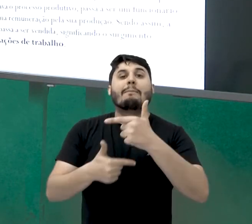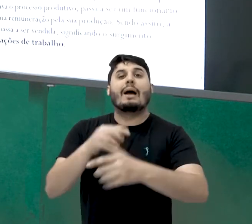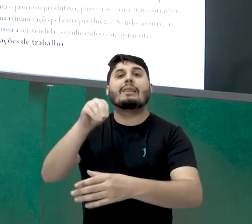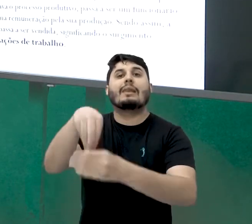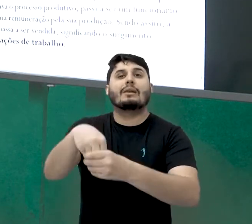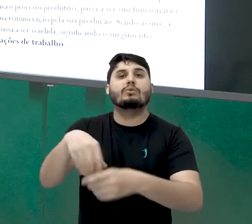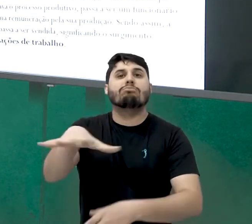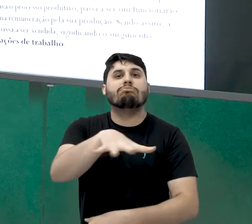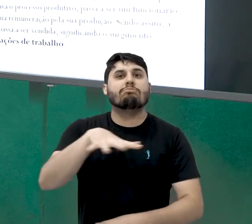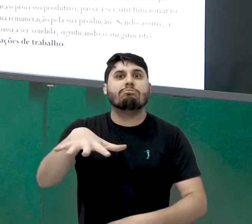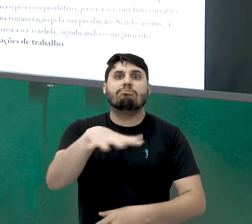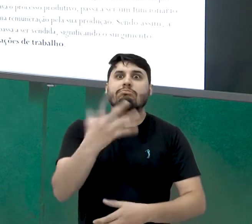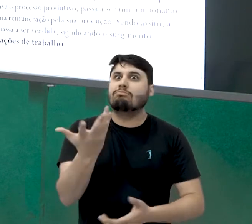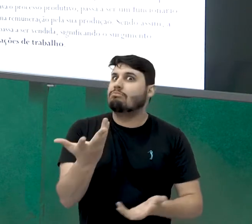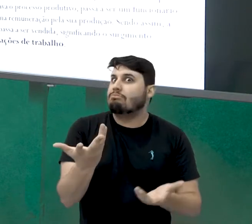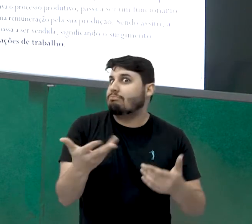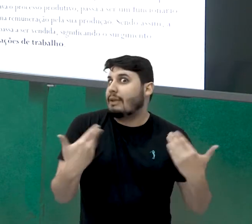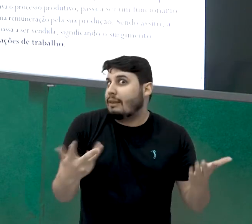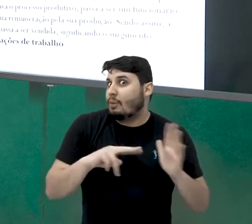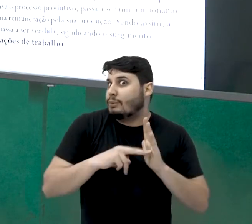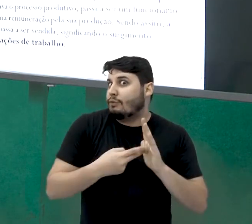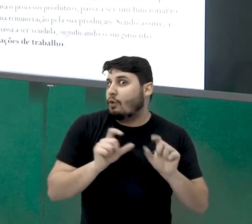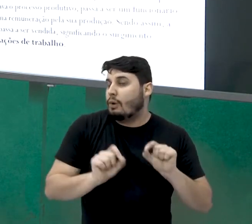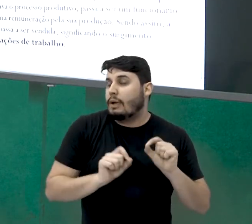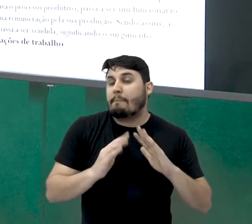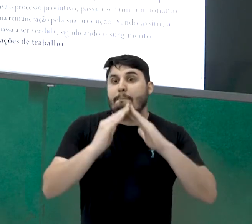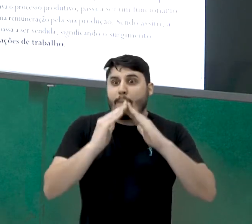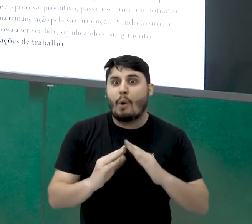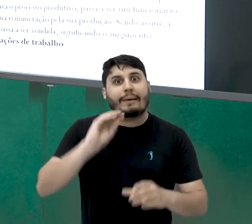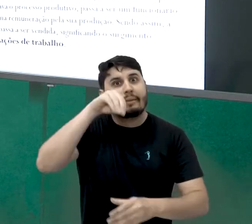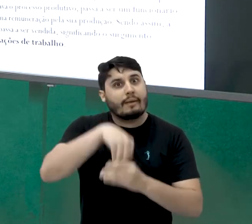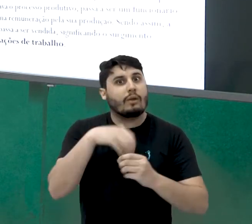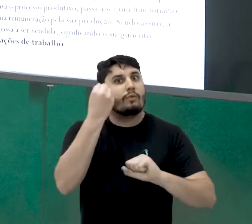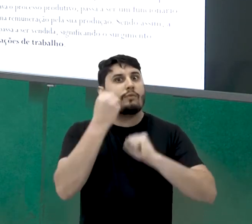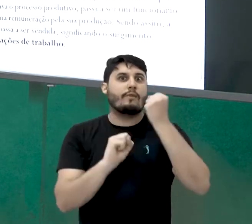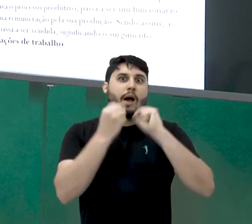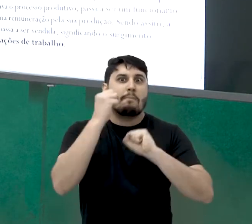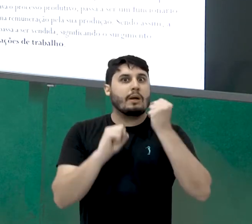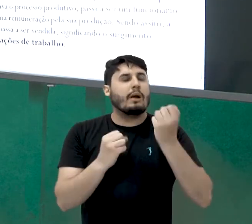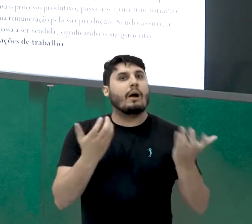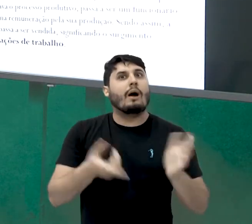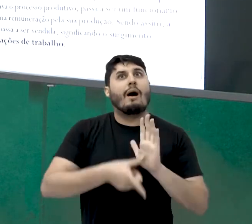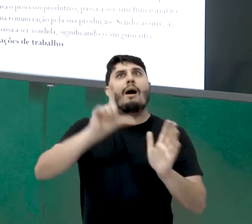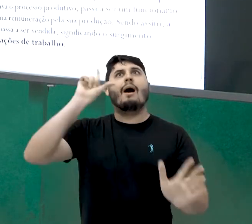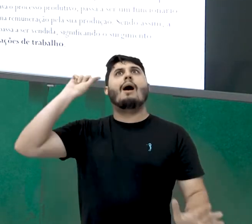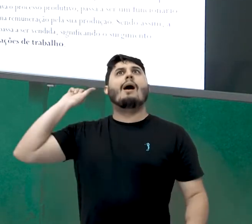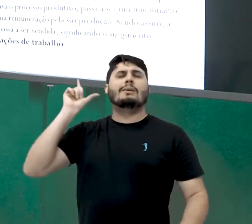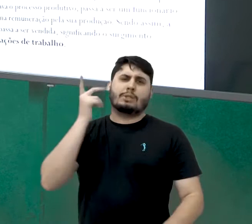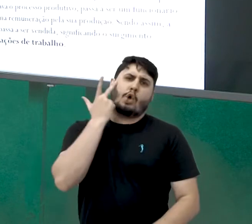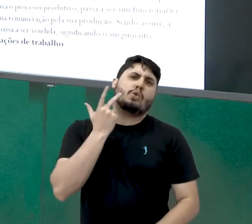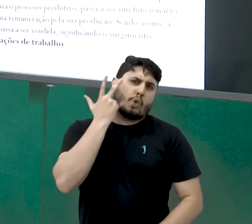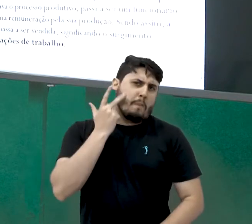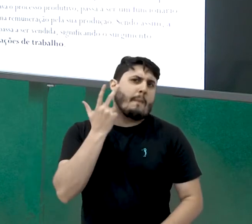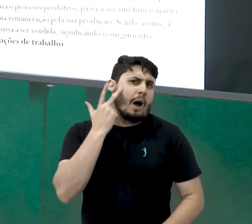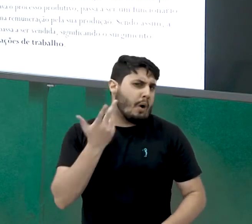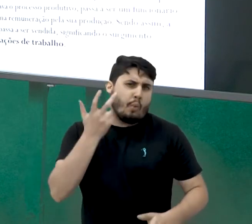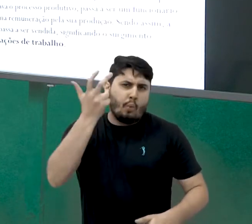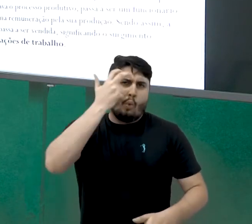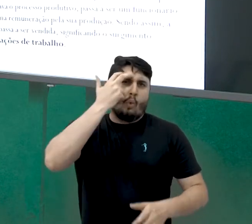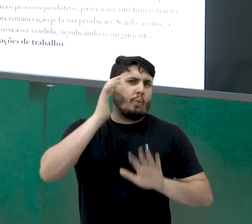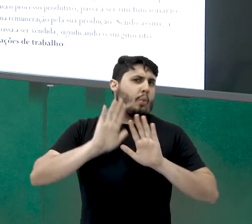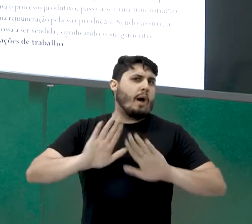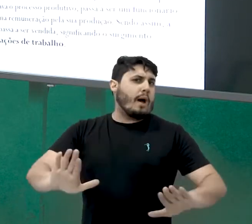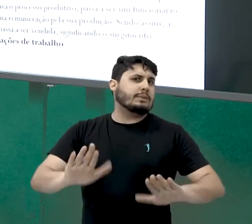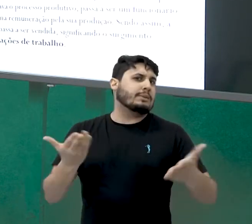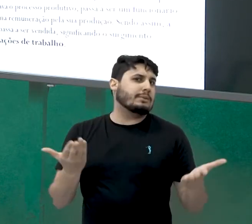fábrica diuturnamente, morava na fábrica, e isso era muito comum na indústria britânica da época.